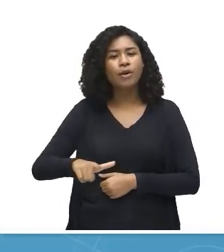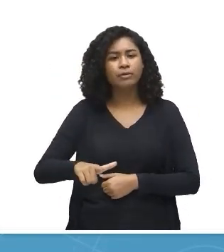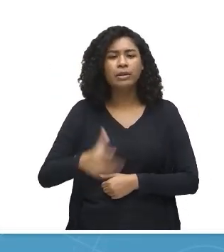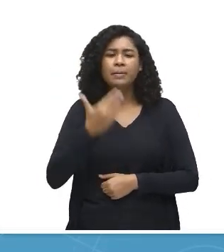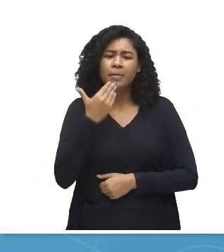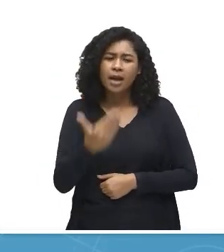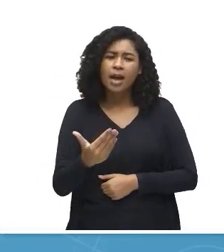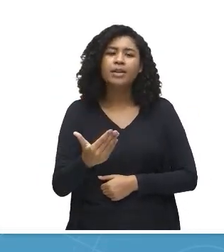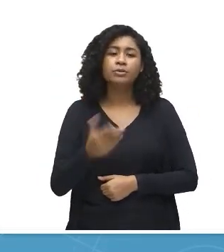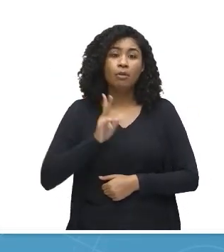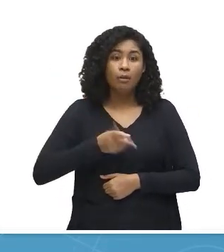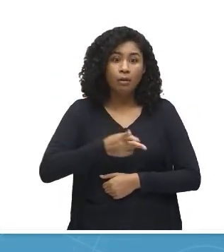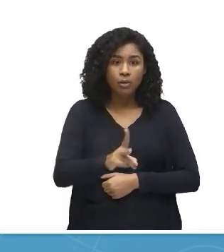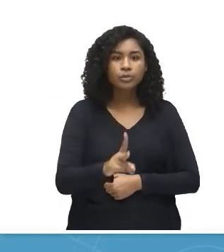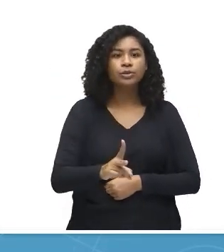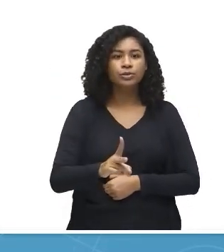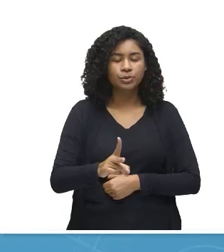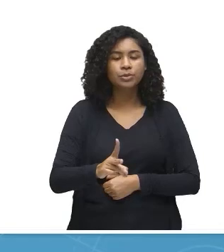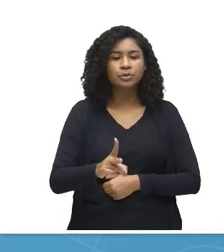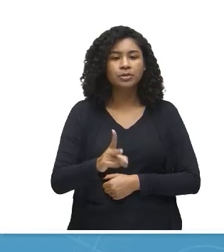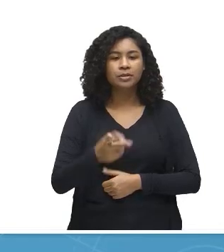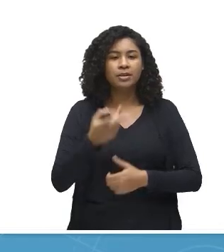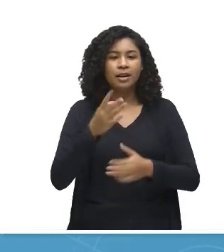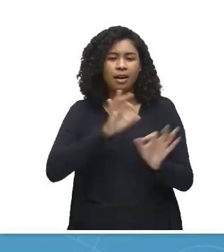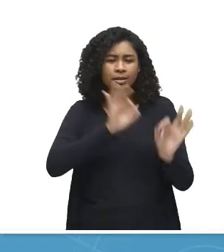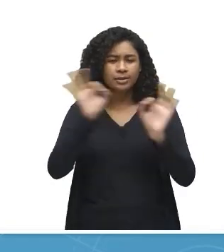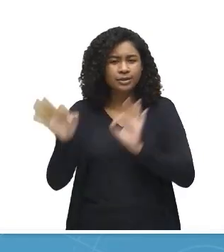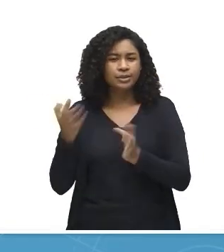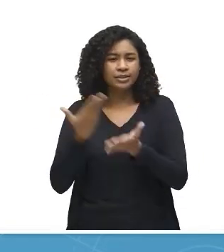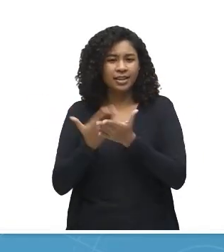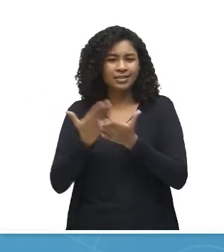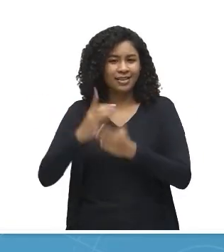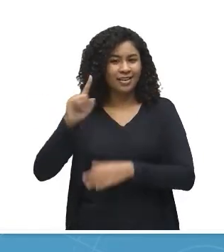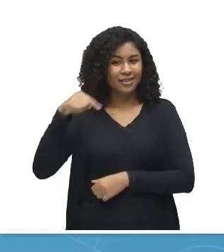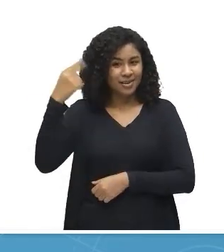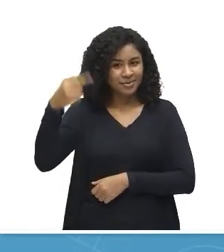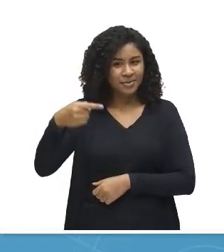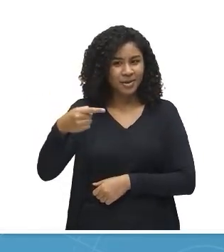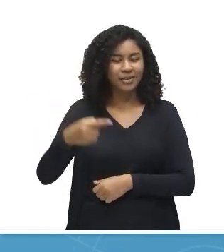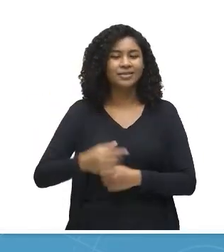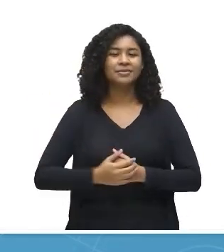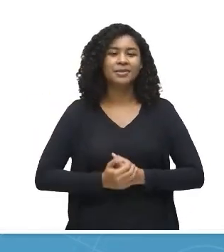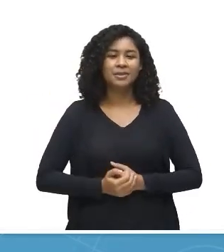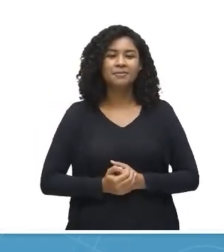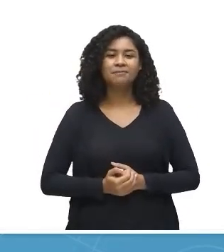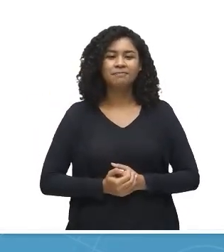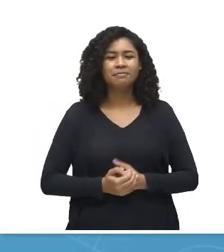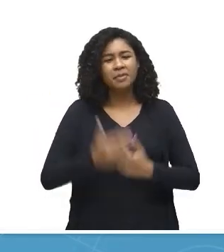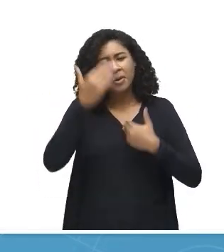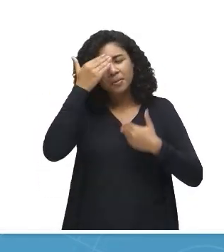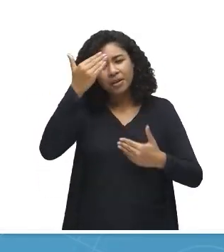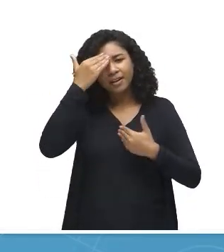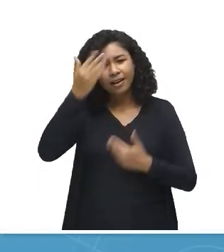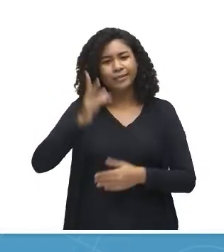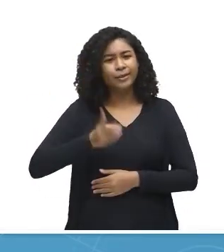vocês continuem conosco nas nossas próximas aulas. Obrigada por ficarem conectados aí até esse